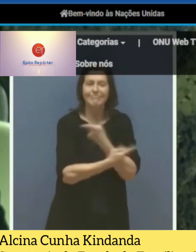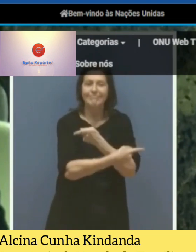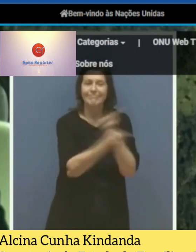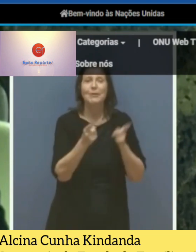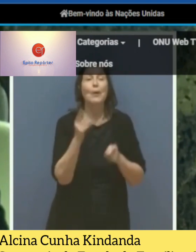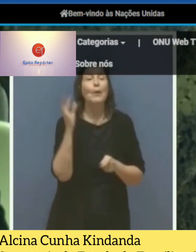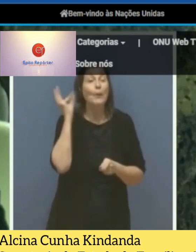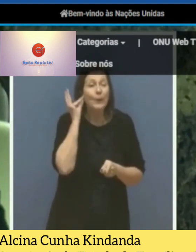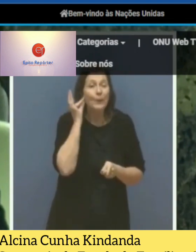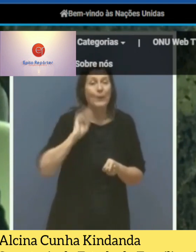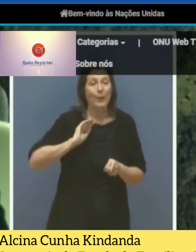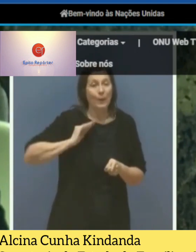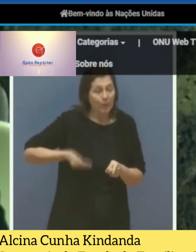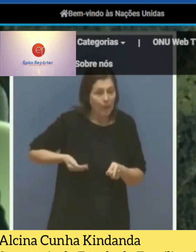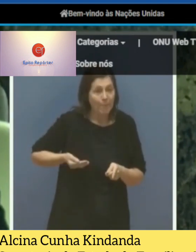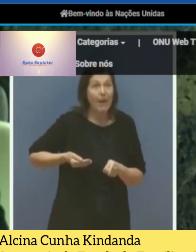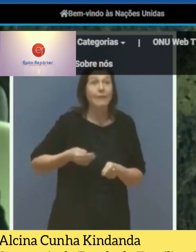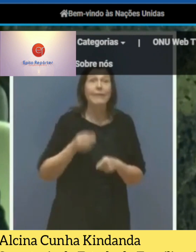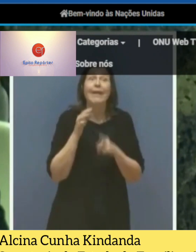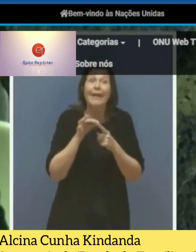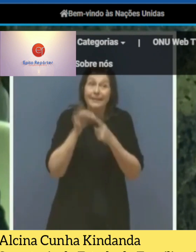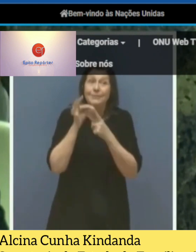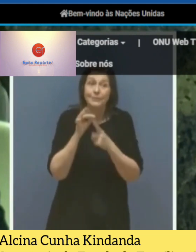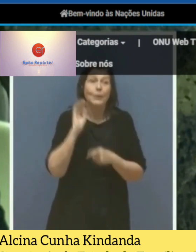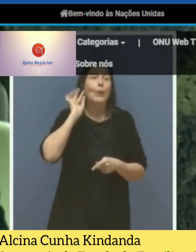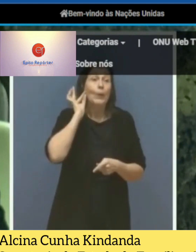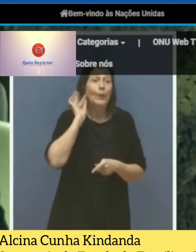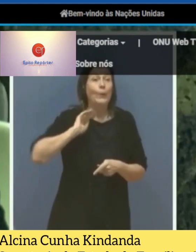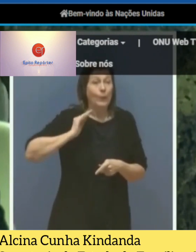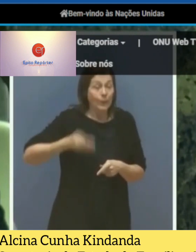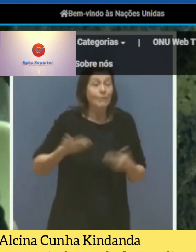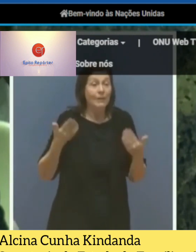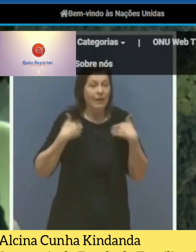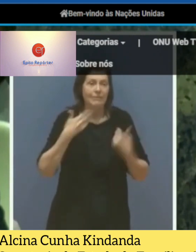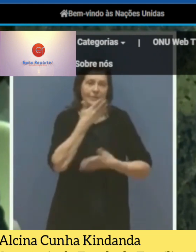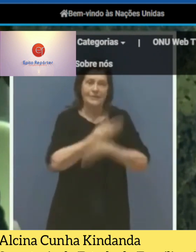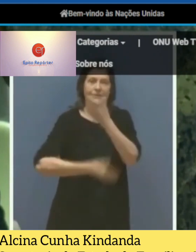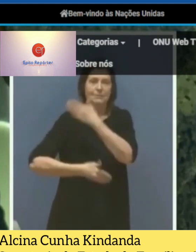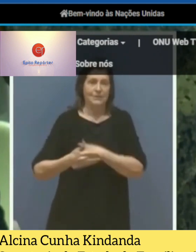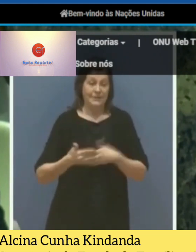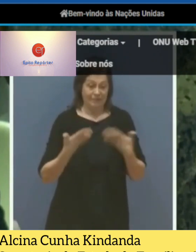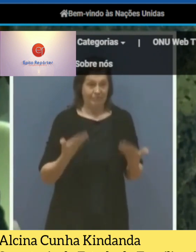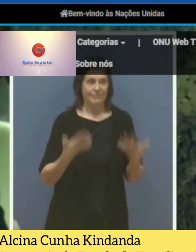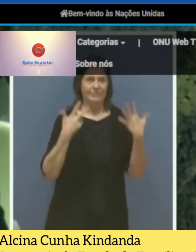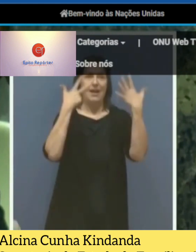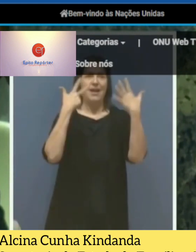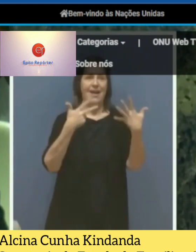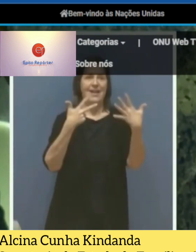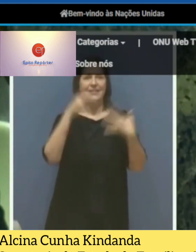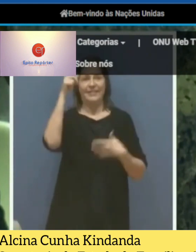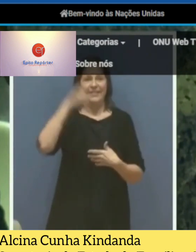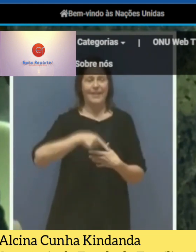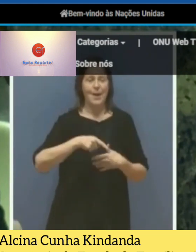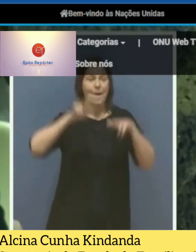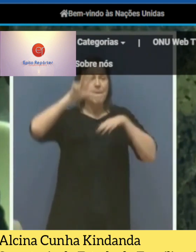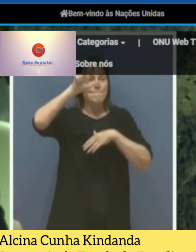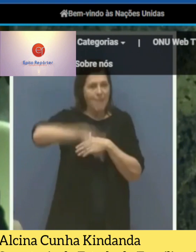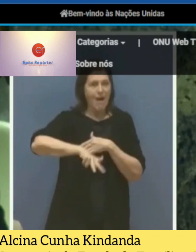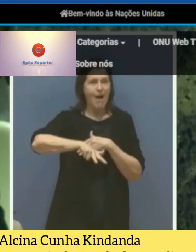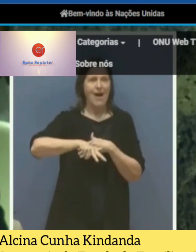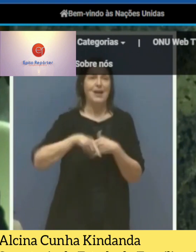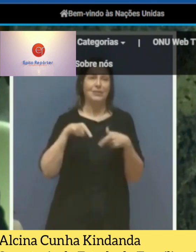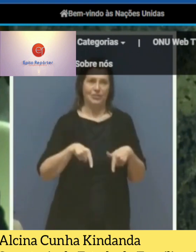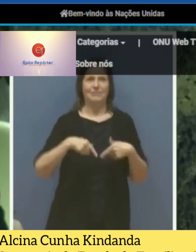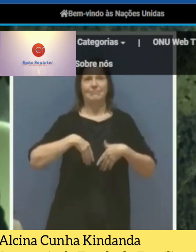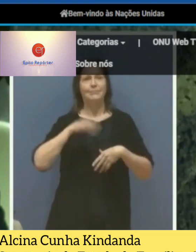ocasião da celebração dia 8 de Março dia internacional da mulher este diálogo servirá